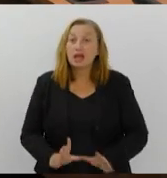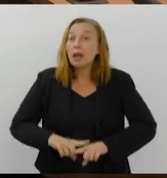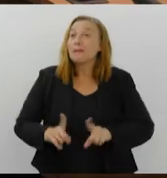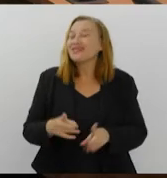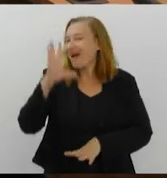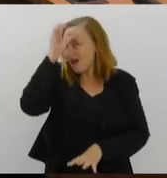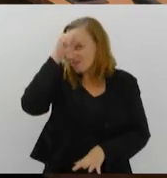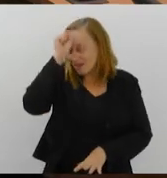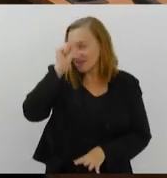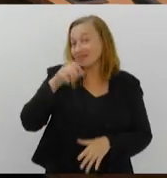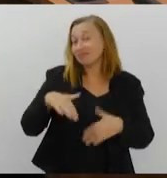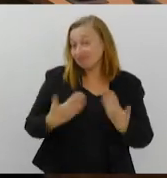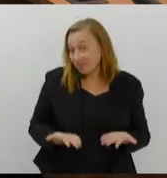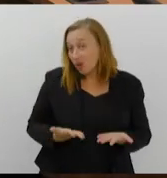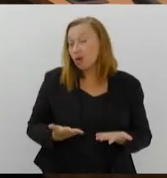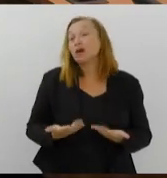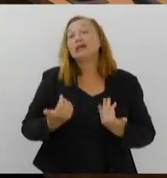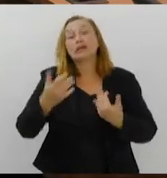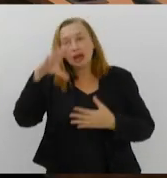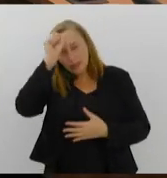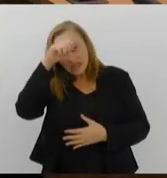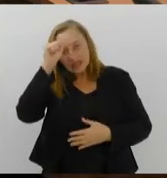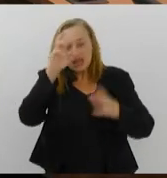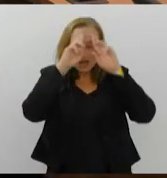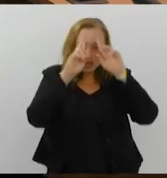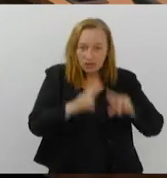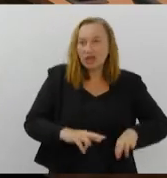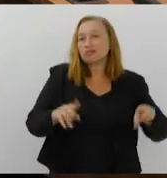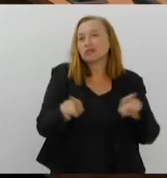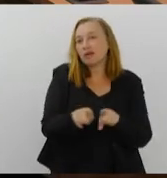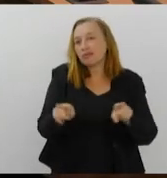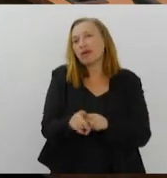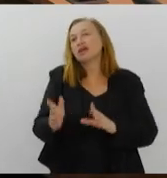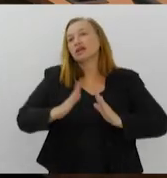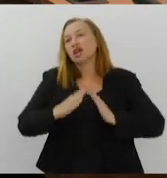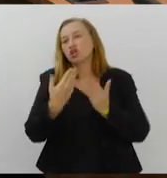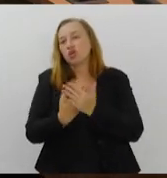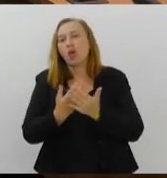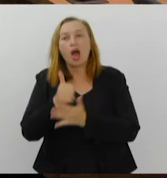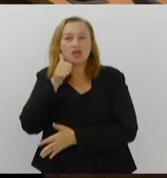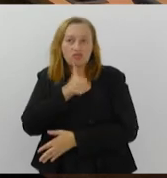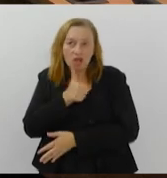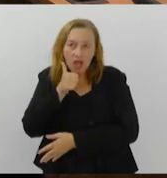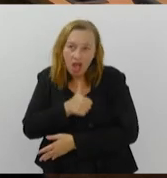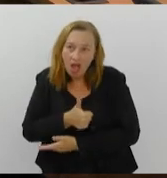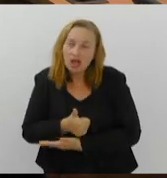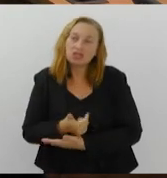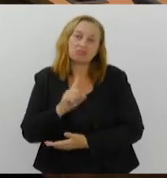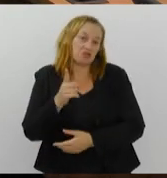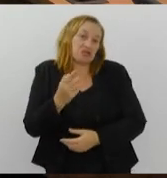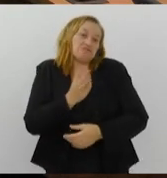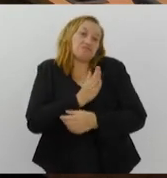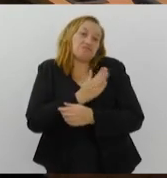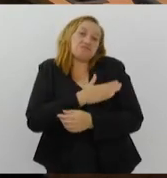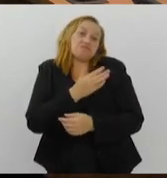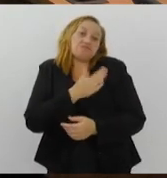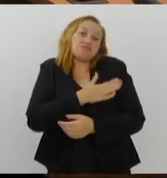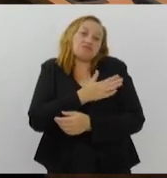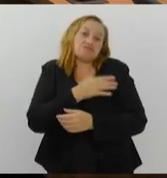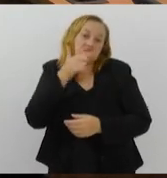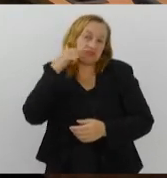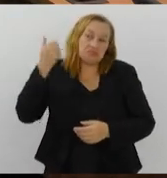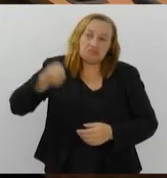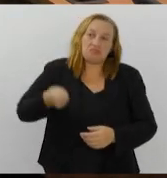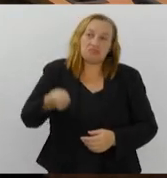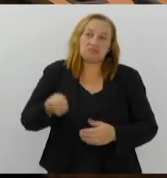a ser. Então tem que aprender na escola a respeitar também as mulheres, não ser machista, não ser racista, etc. Então